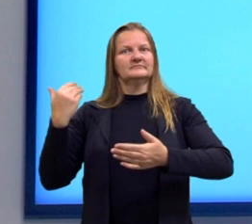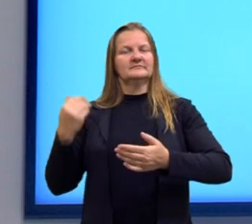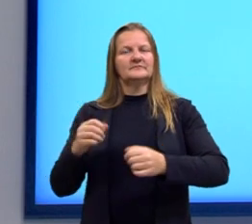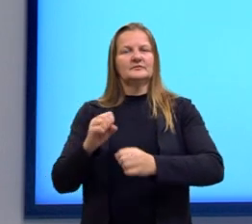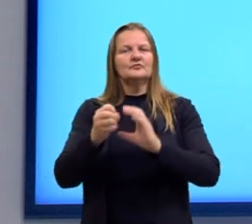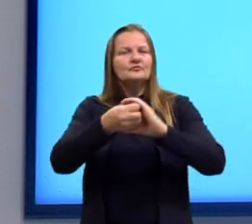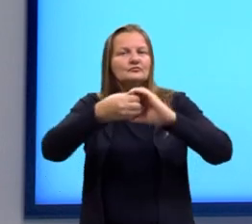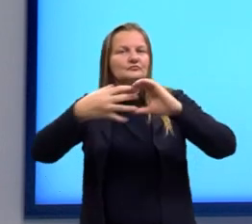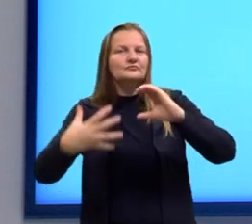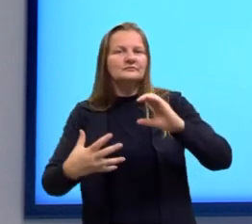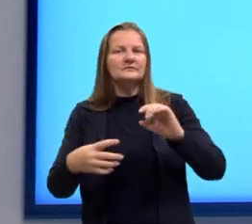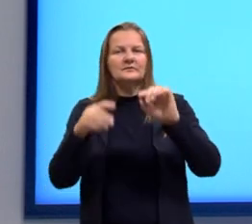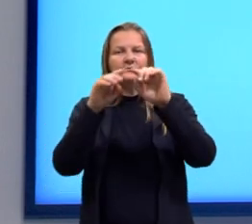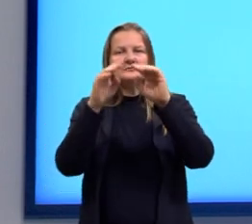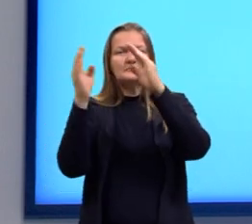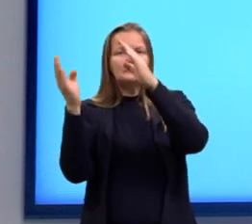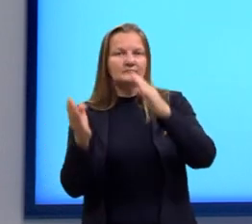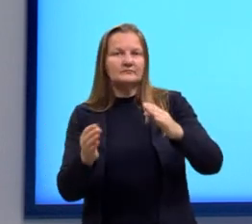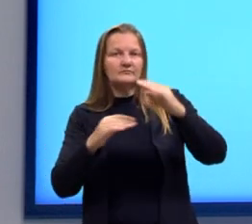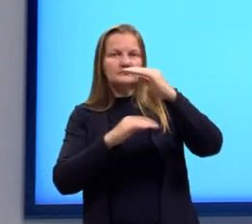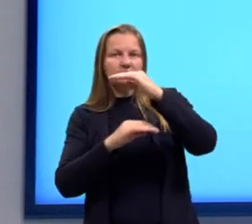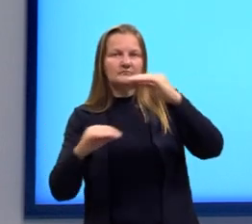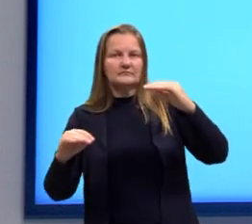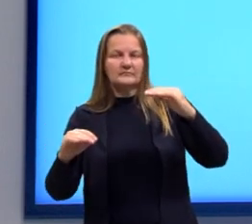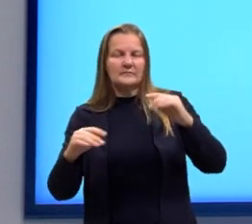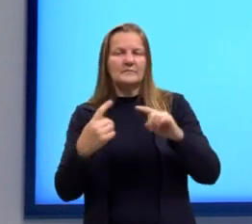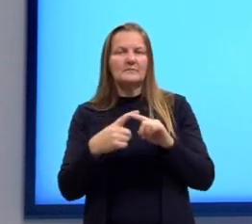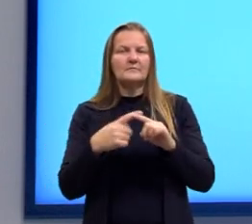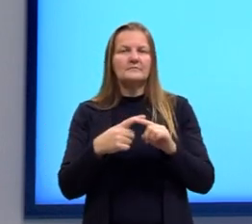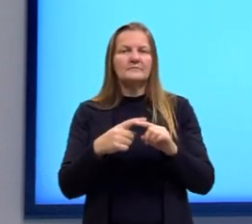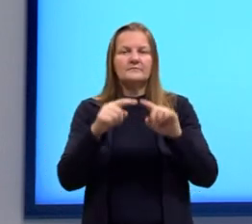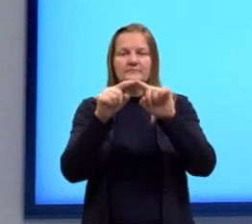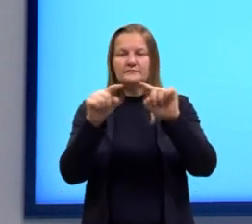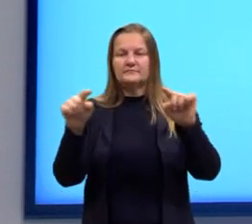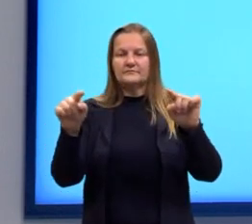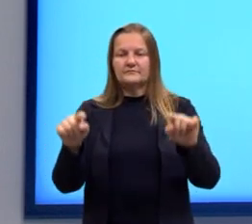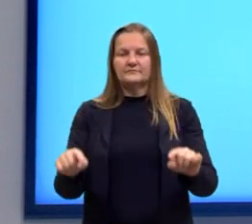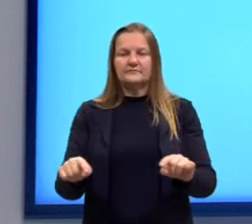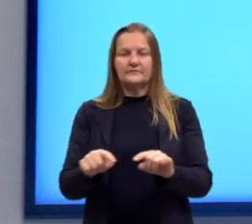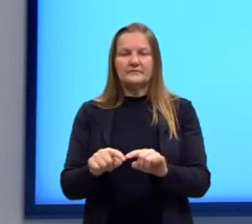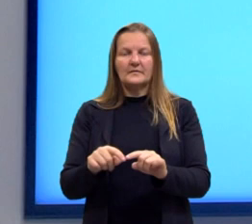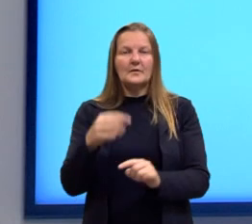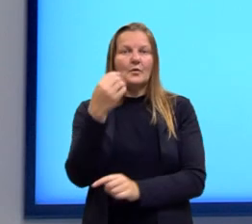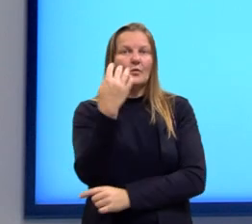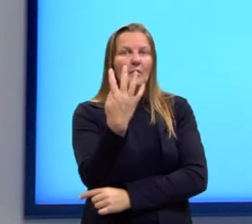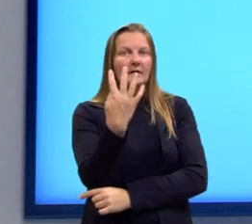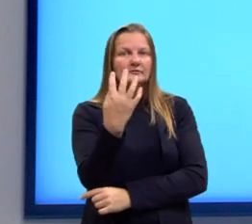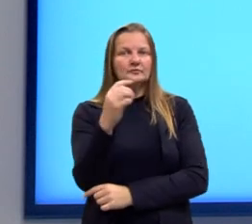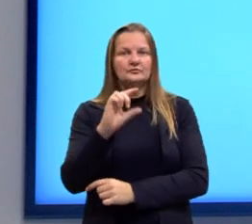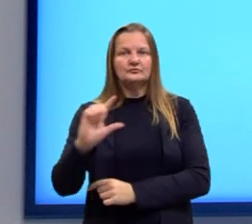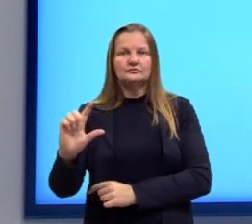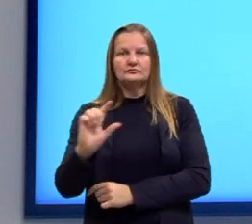classificações dos paralelogramos o quadrado ele possui quatro lados exatamente iguais